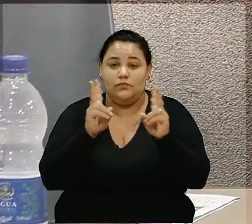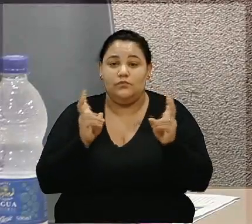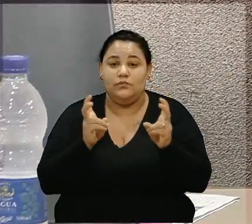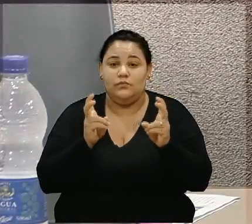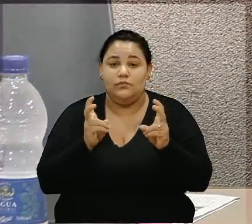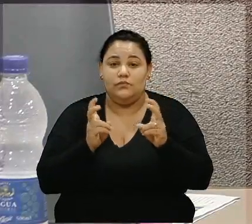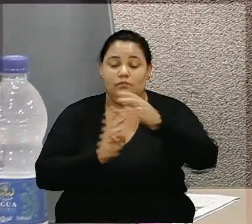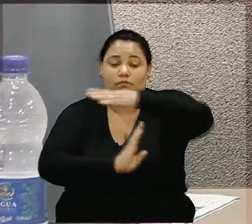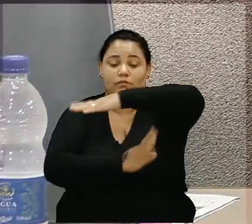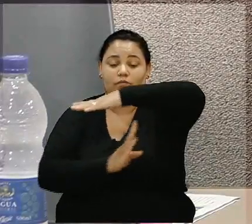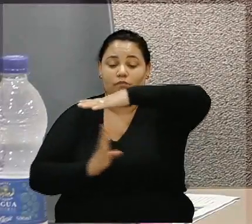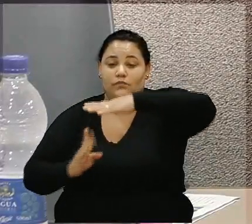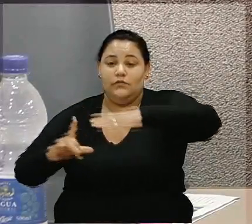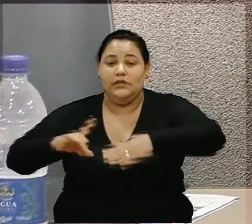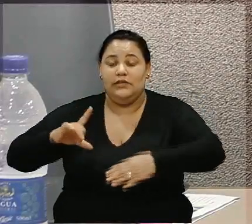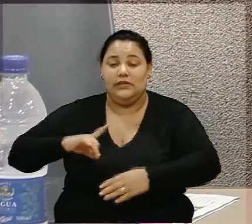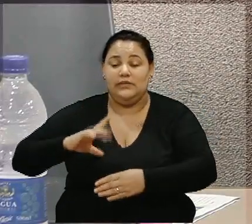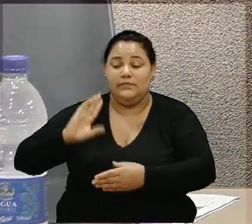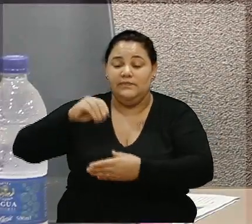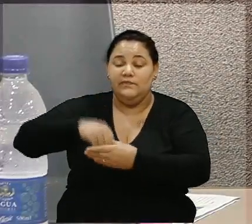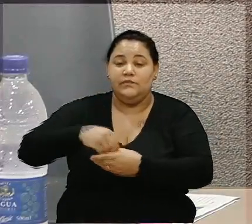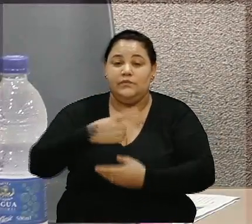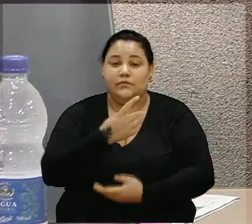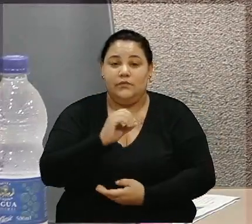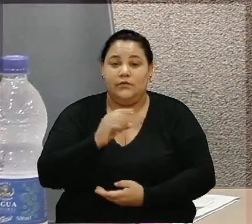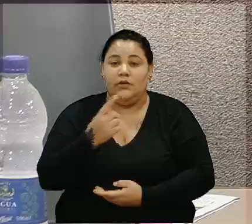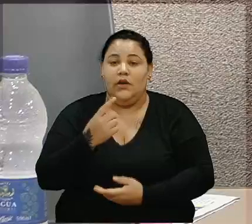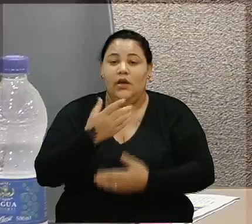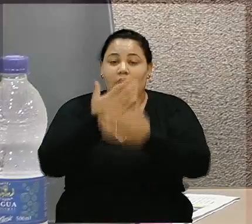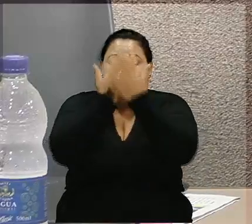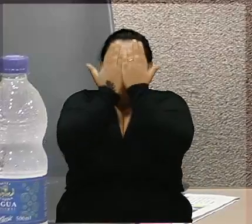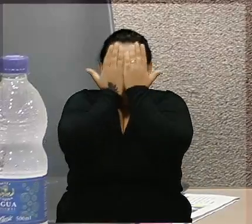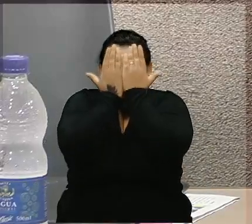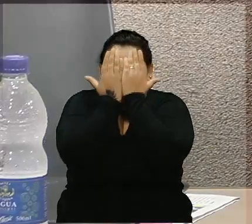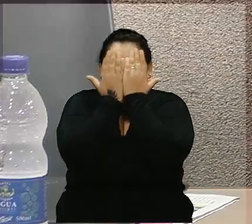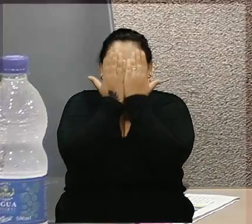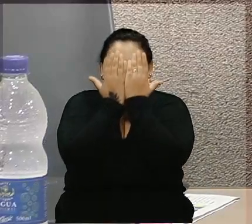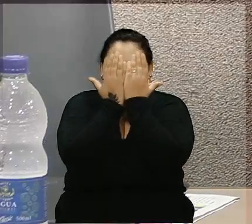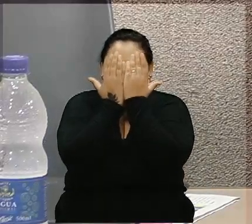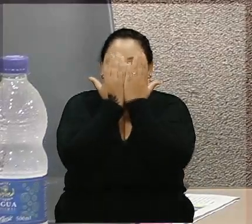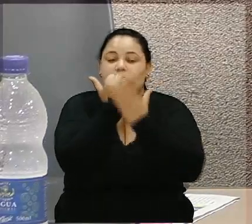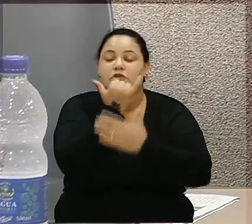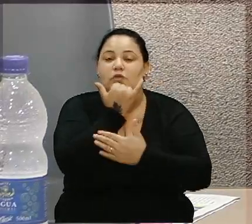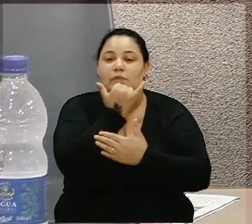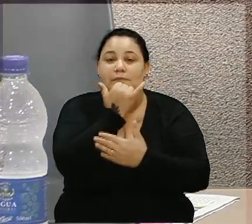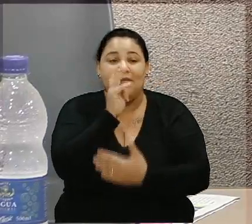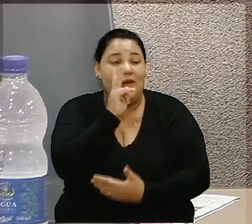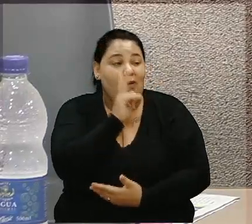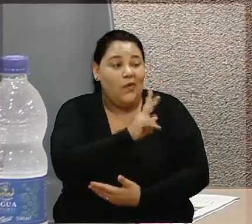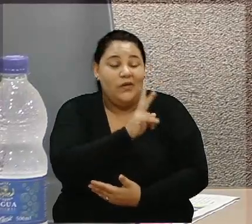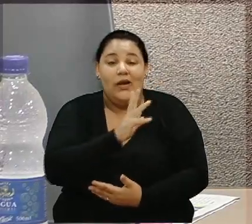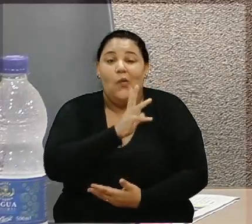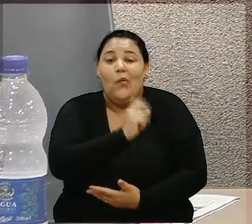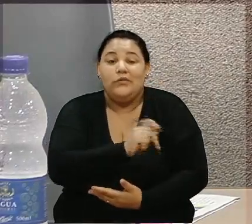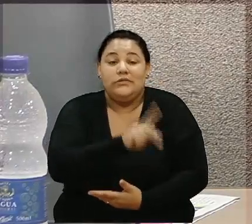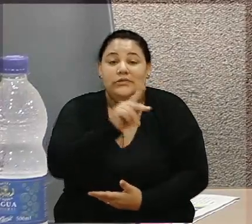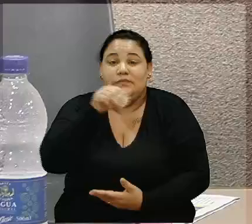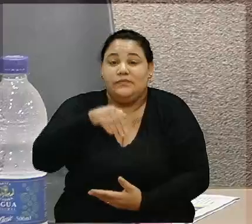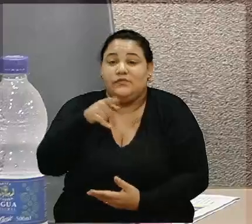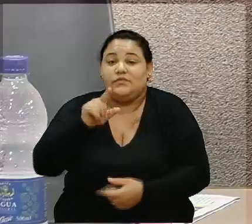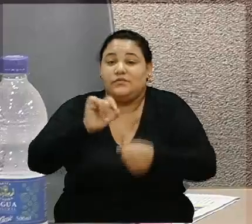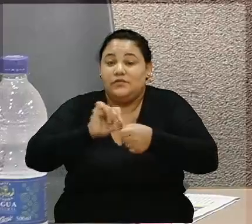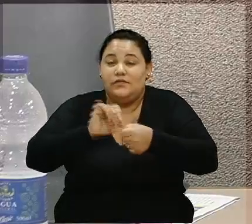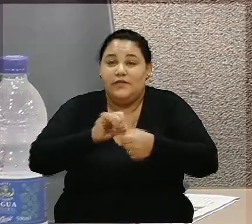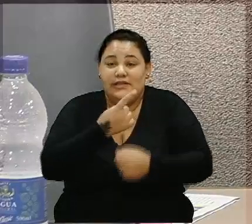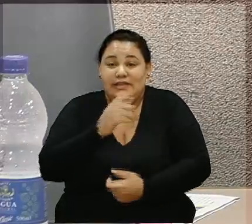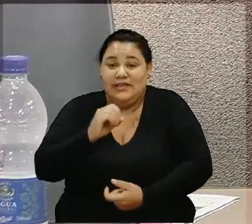que tem na 101, né? Olha quantos quilômetros que você faz na 101 antes de